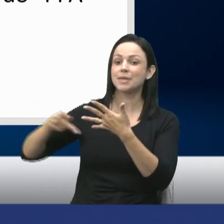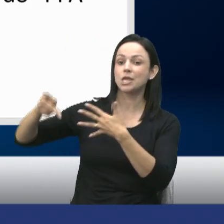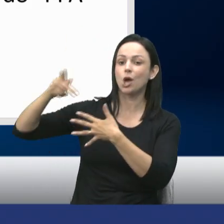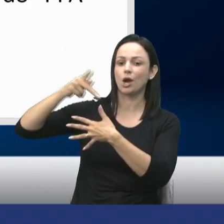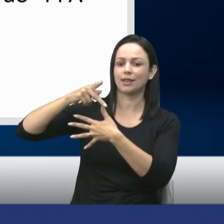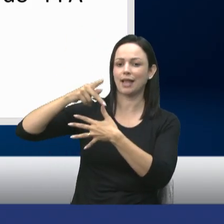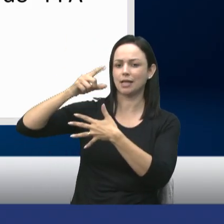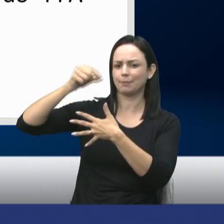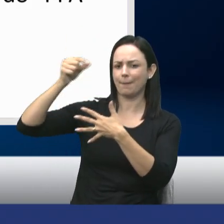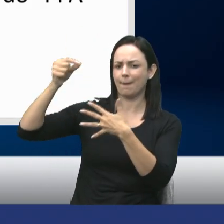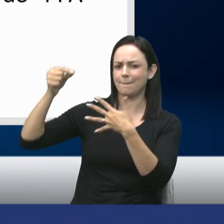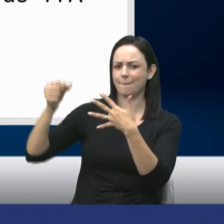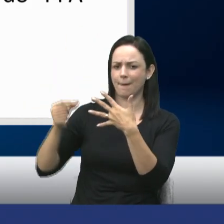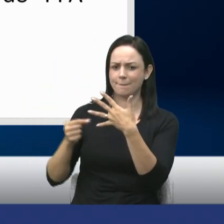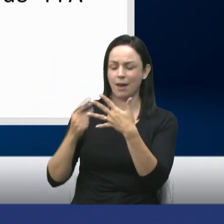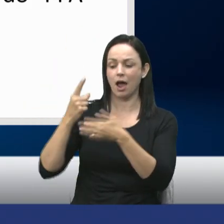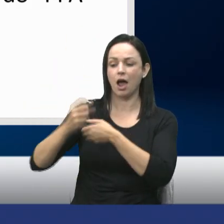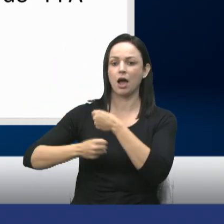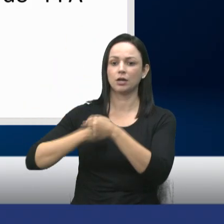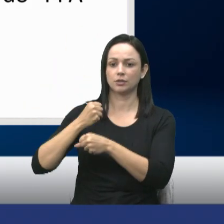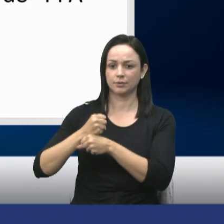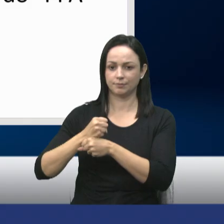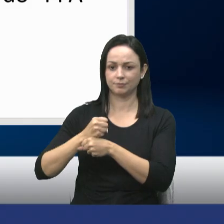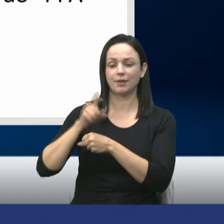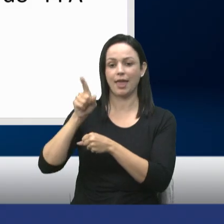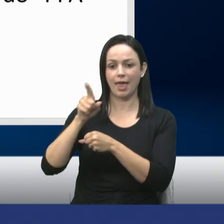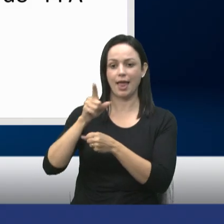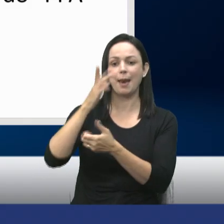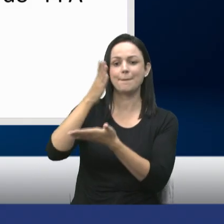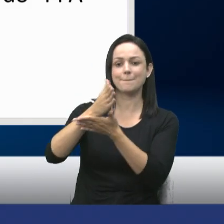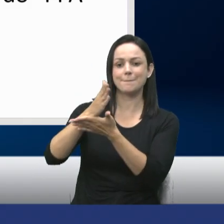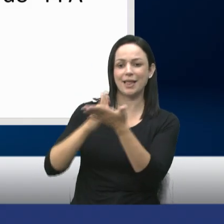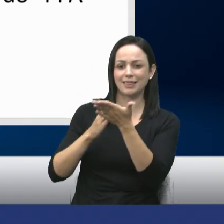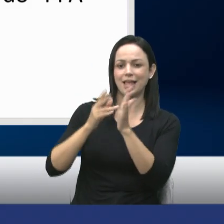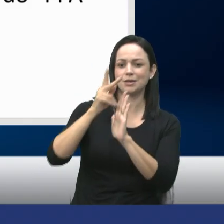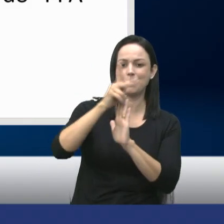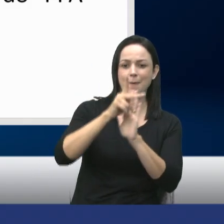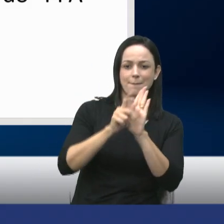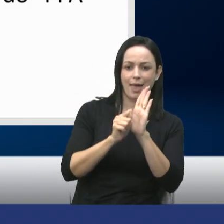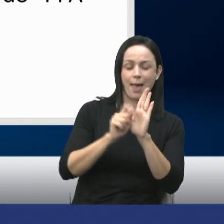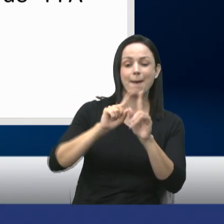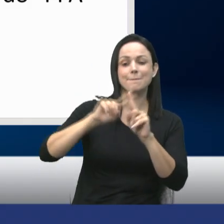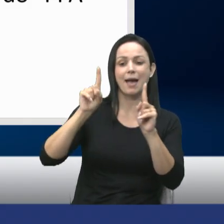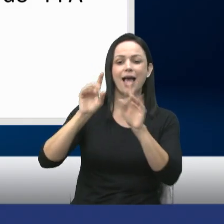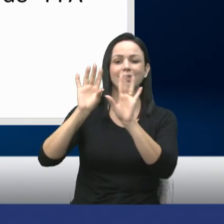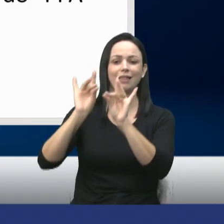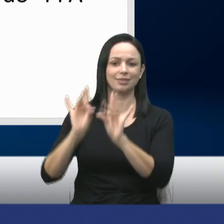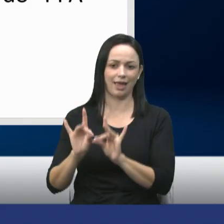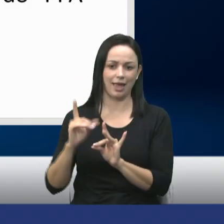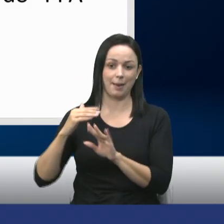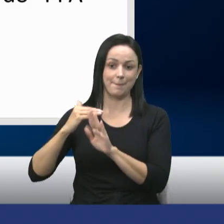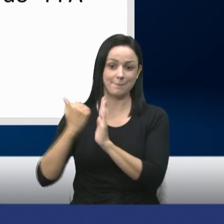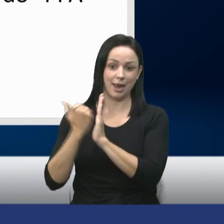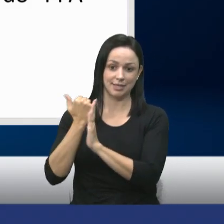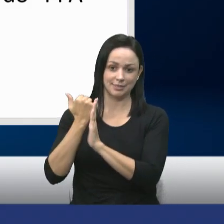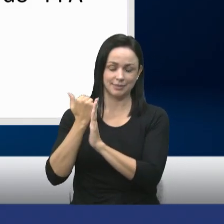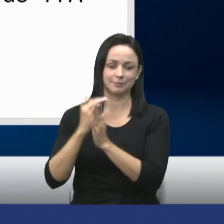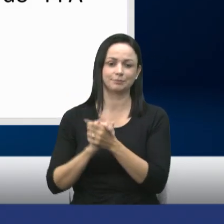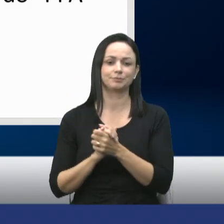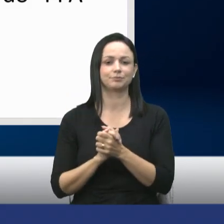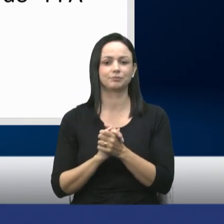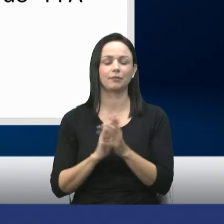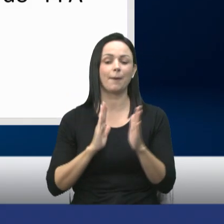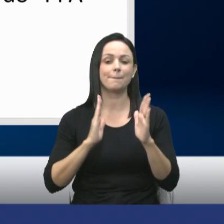ou seja, ela é uma parte do PPA um pouquinho mais detalhado. Nosso prazo de